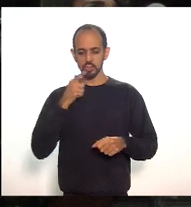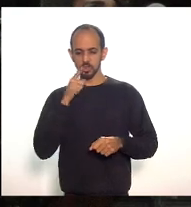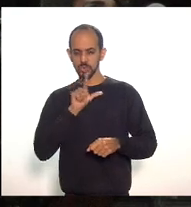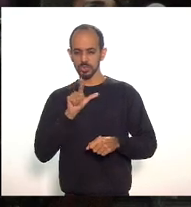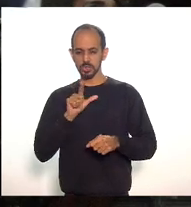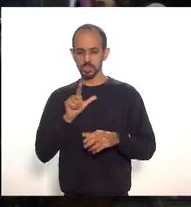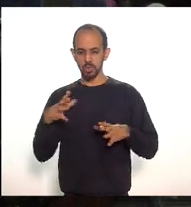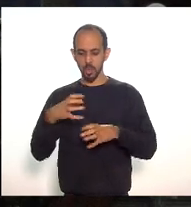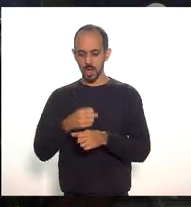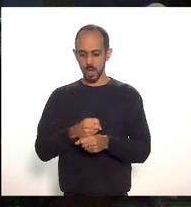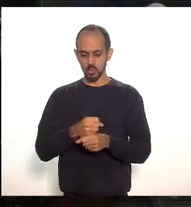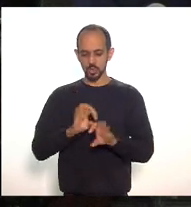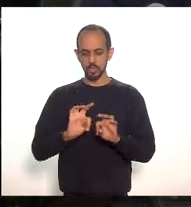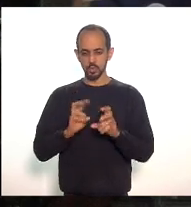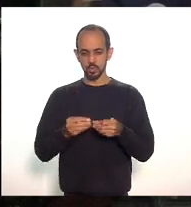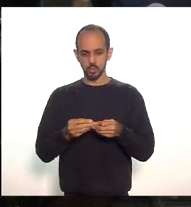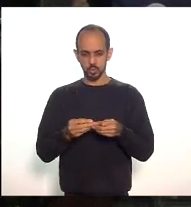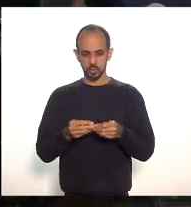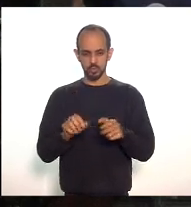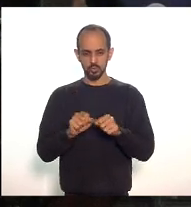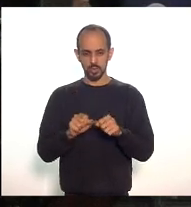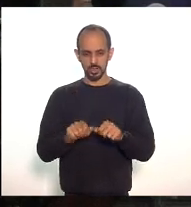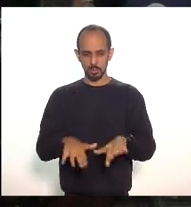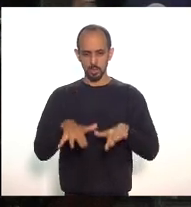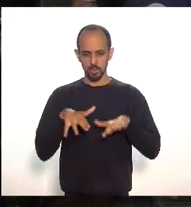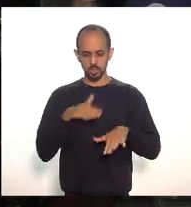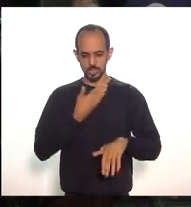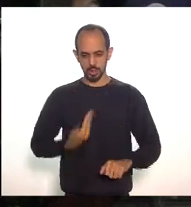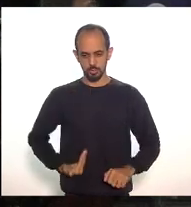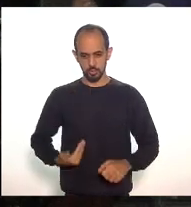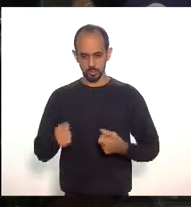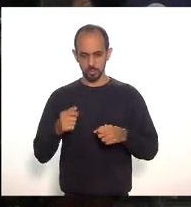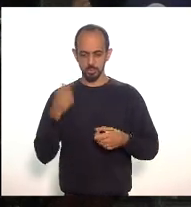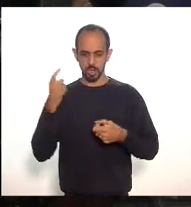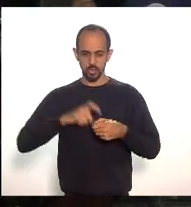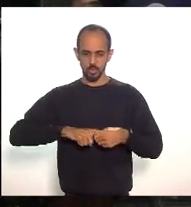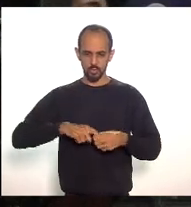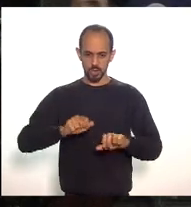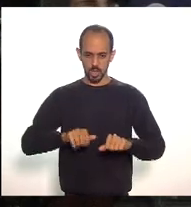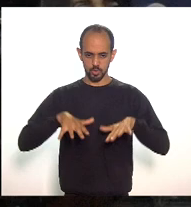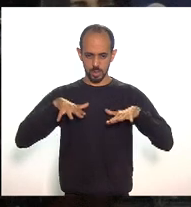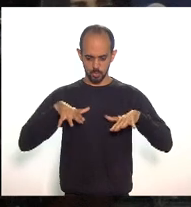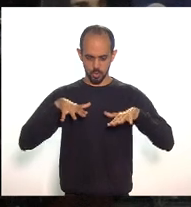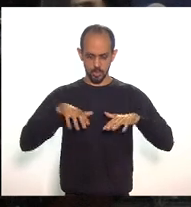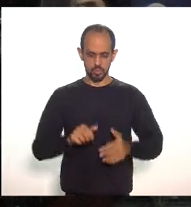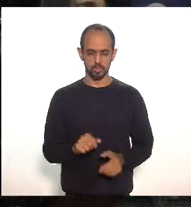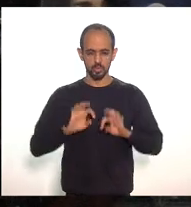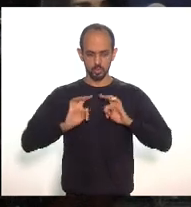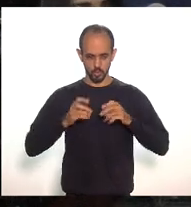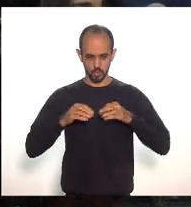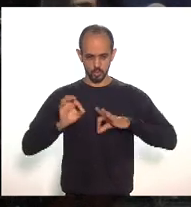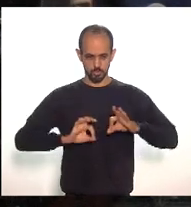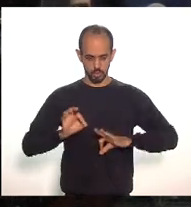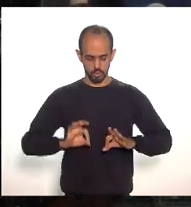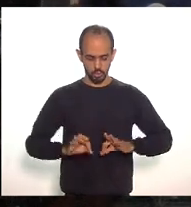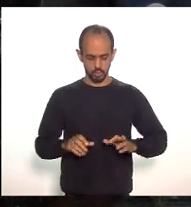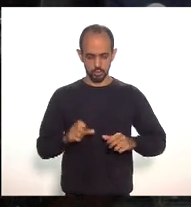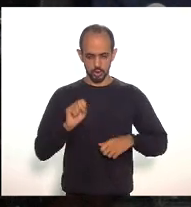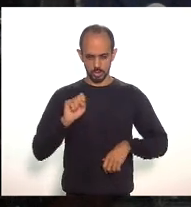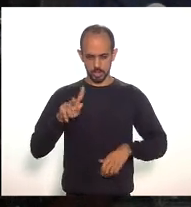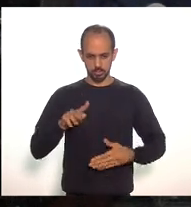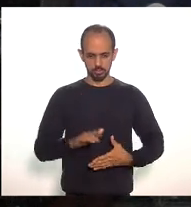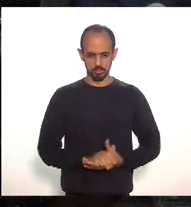projetos fazer uma ou mais audiências públicas para retornar ao plenário hoje projetos ok bom